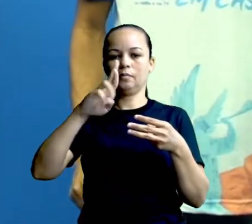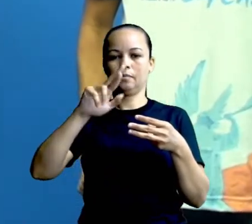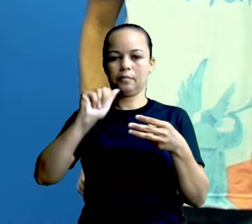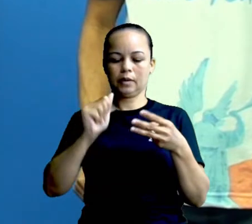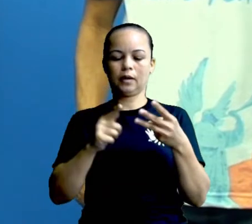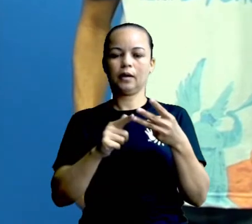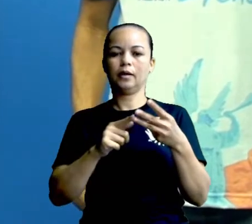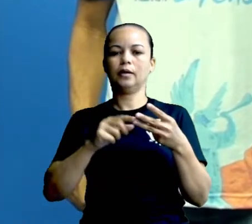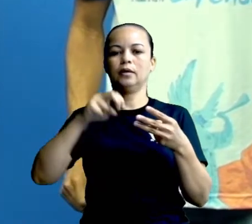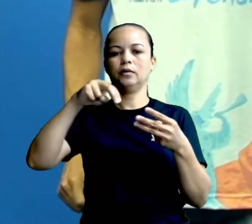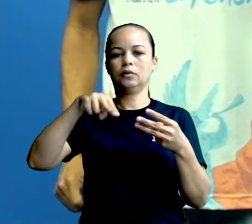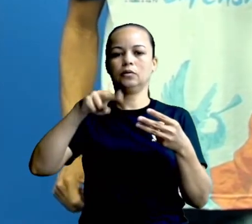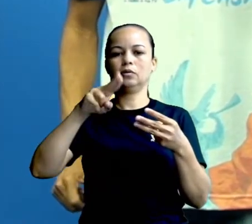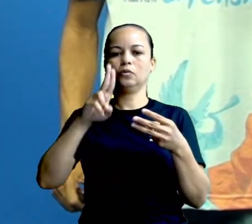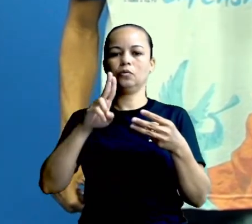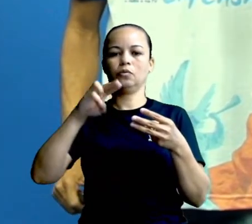agora.